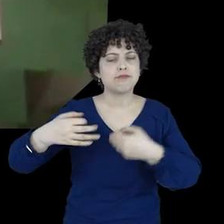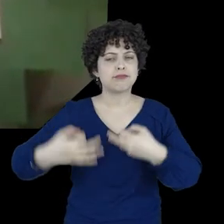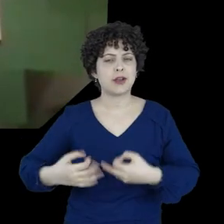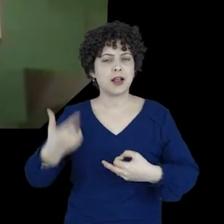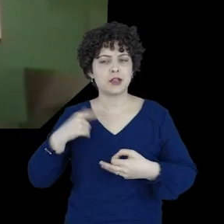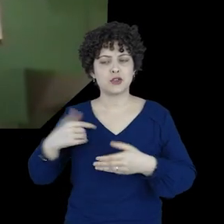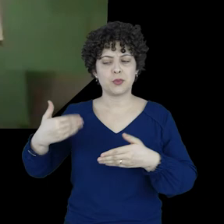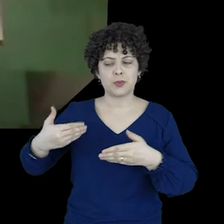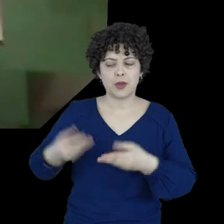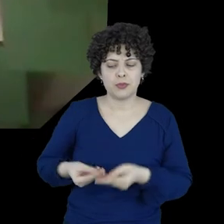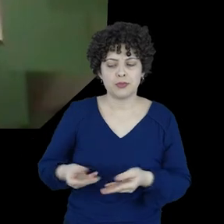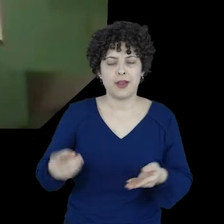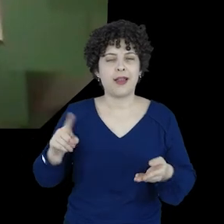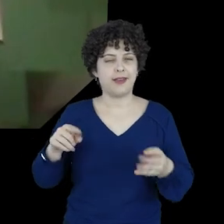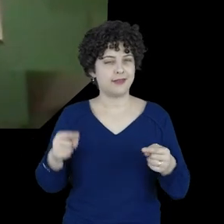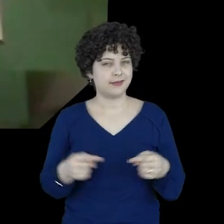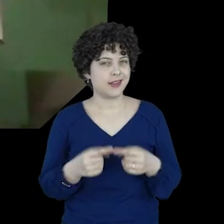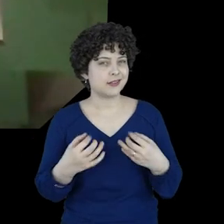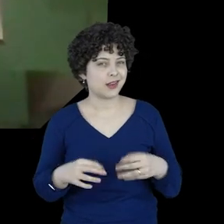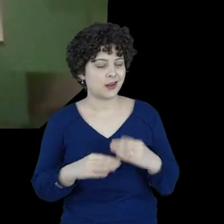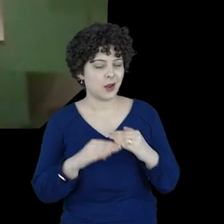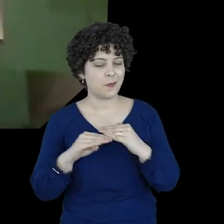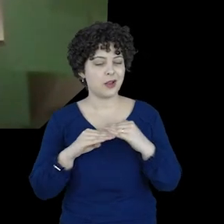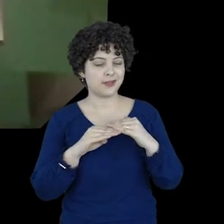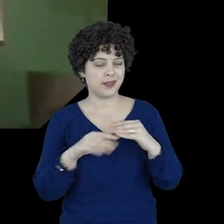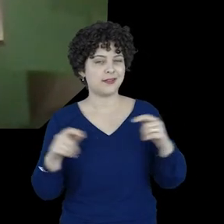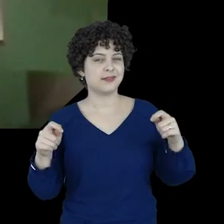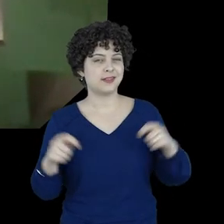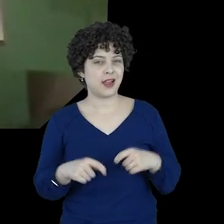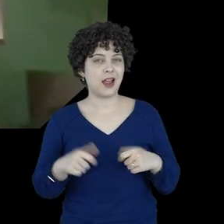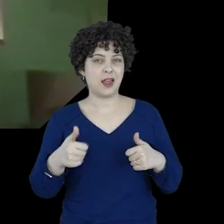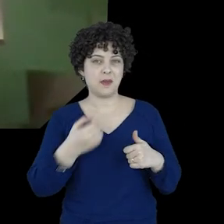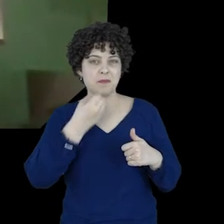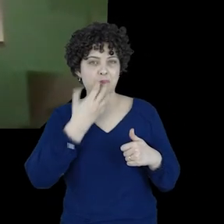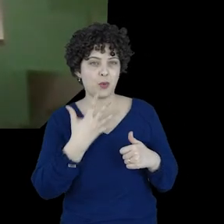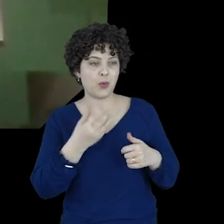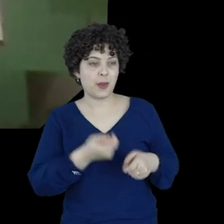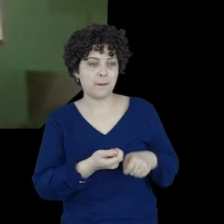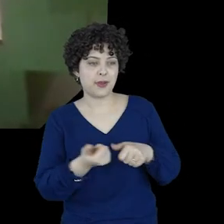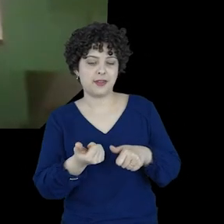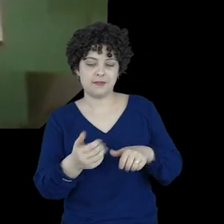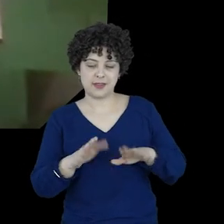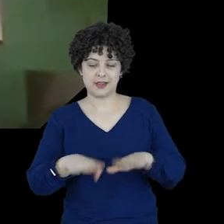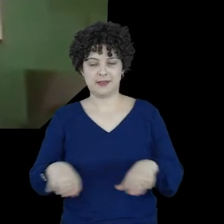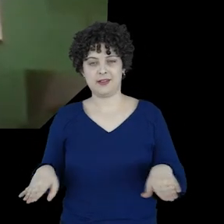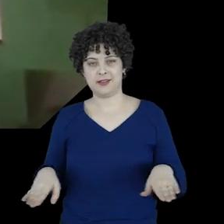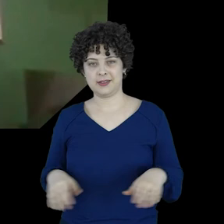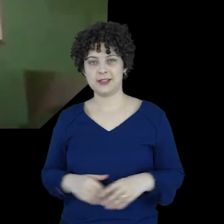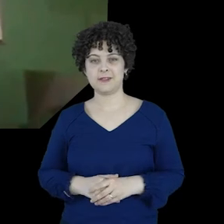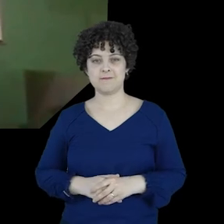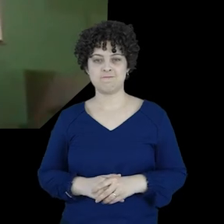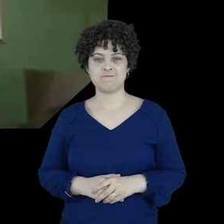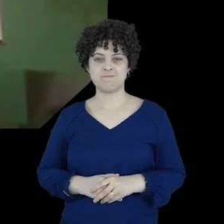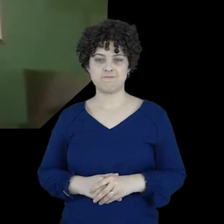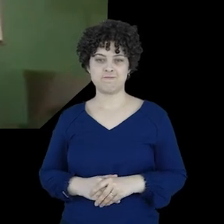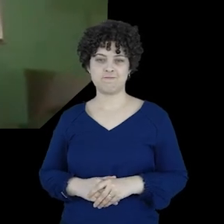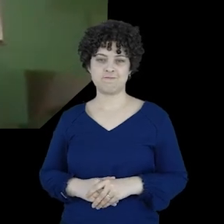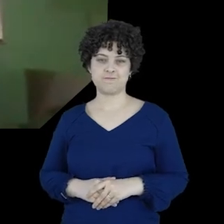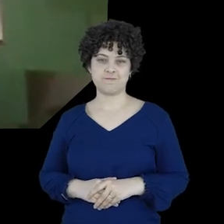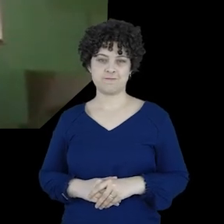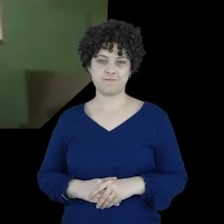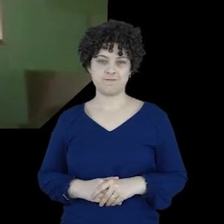garantir que o que está sendo oferecido é padronizado o suficiente e beneficia a criança no fim das contas.